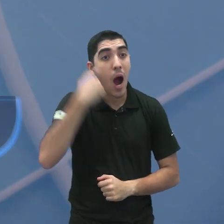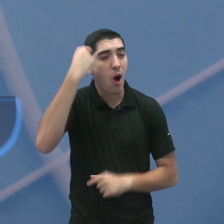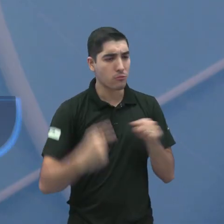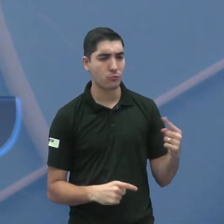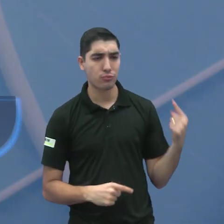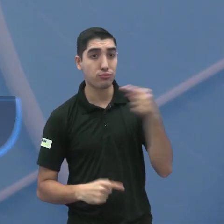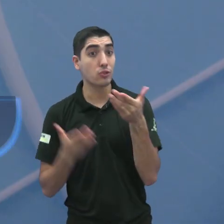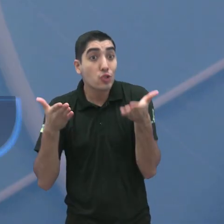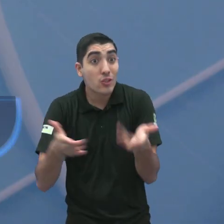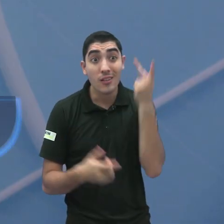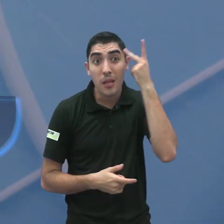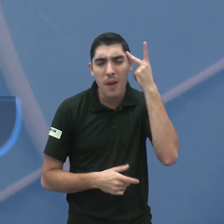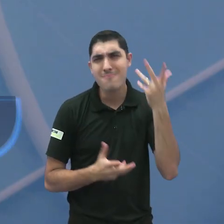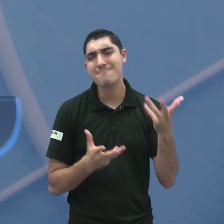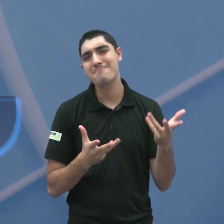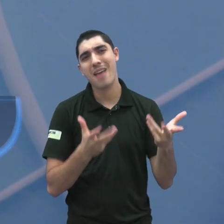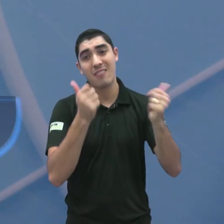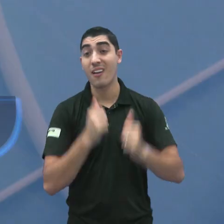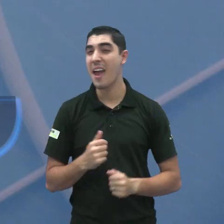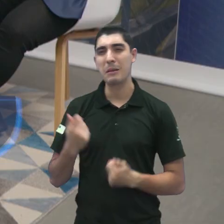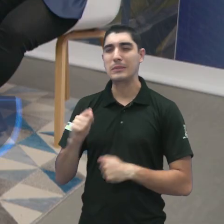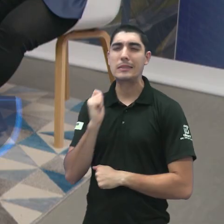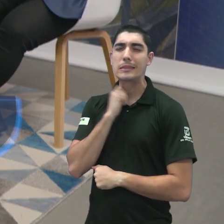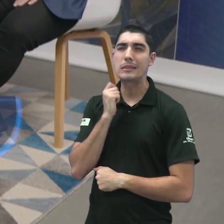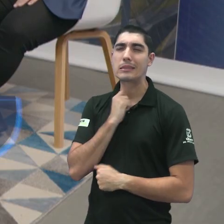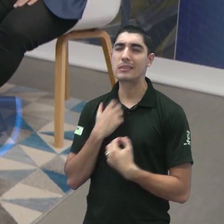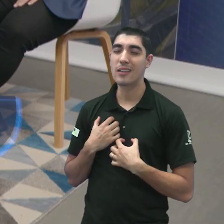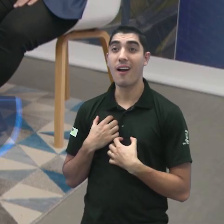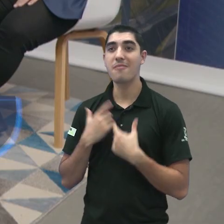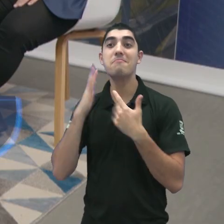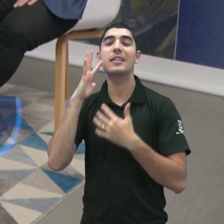Paulo? Maravilhoso, né? Sem estresse. Né? Sem estresse.